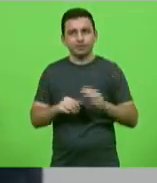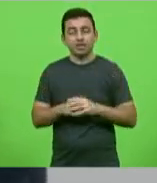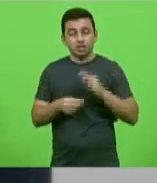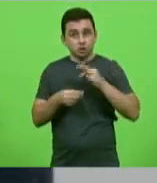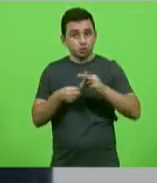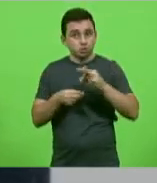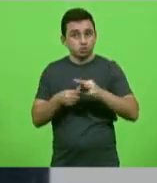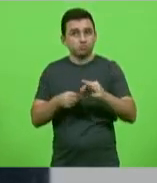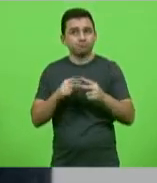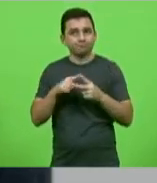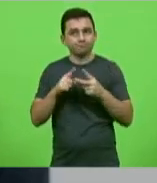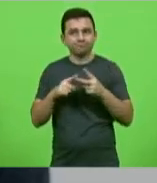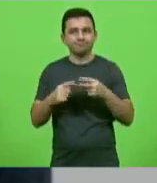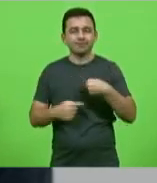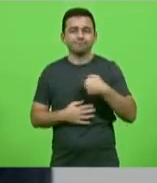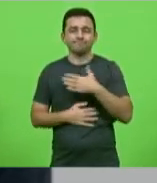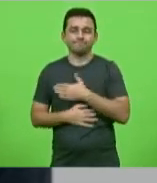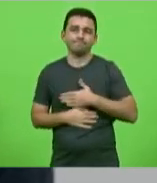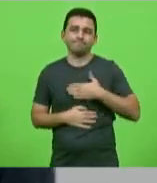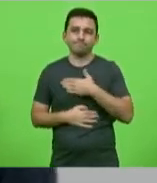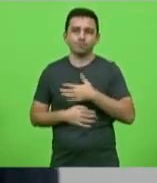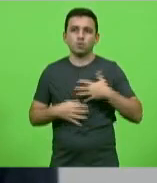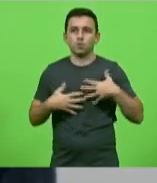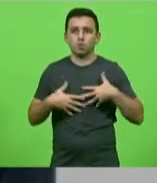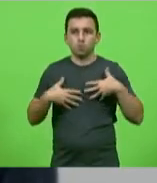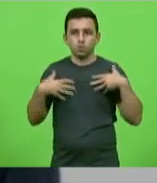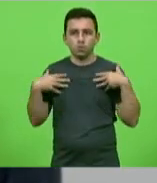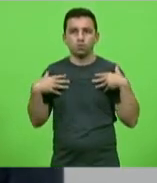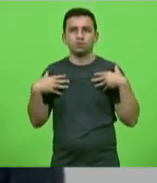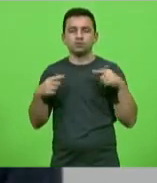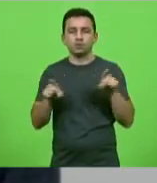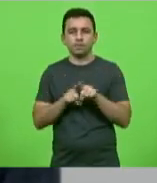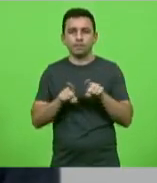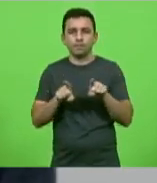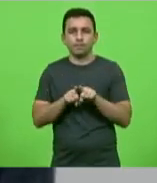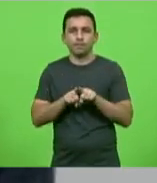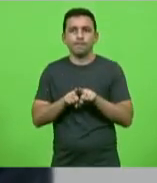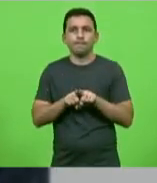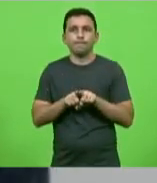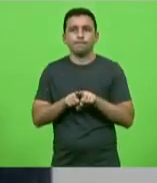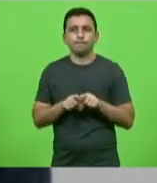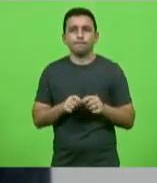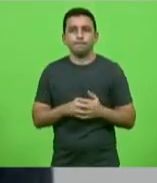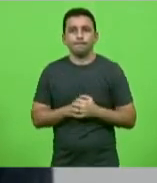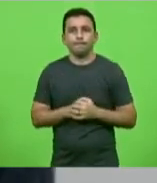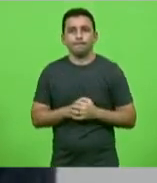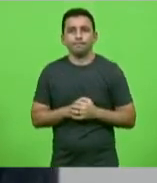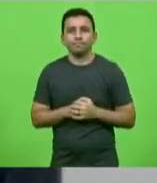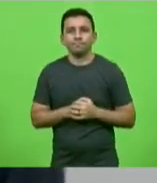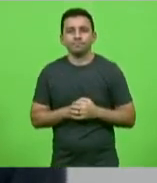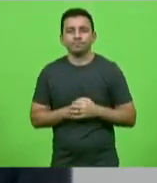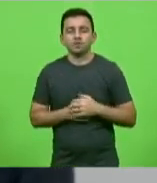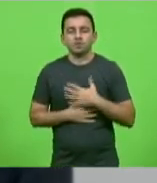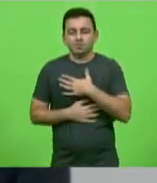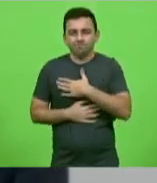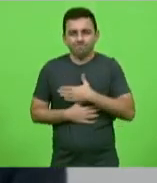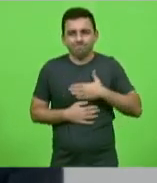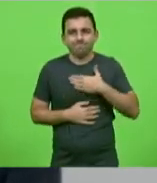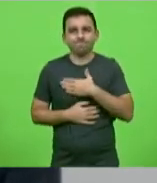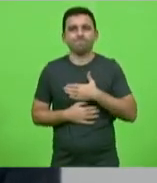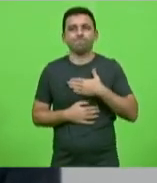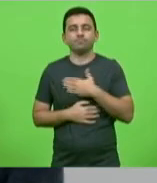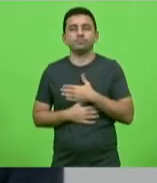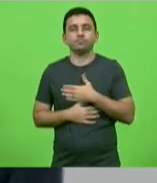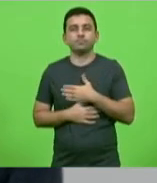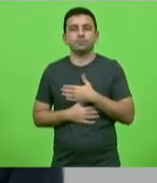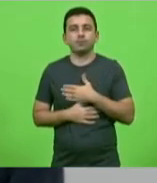Instituições essas que tive o prazer e a honra, né, e enorme orgulho